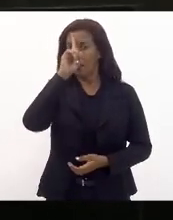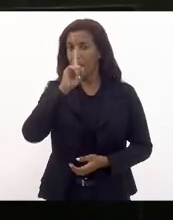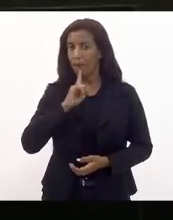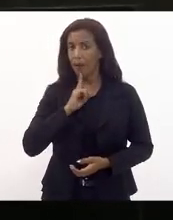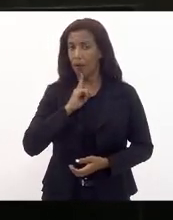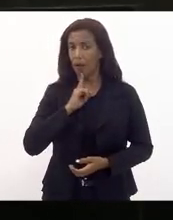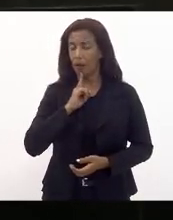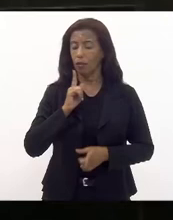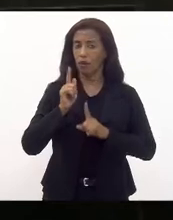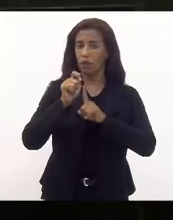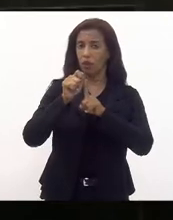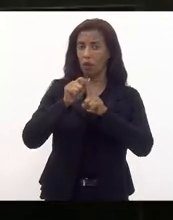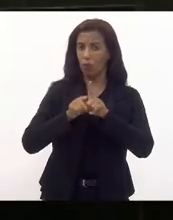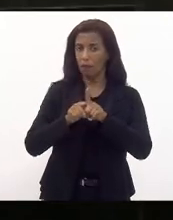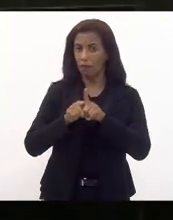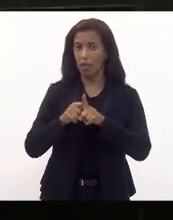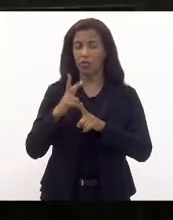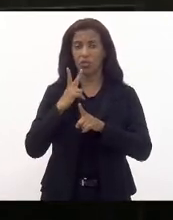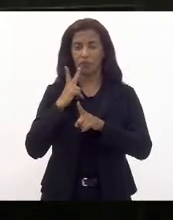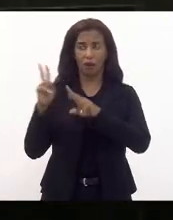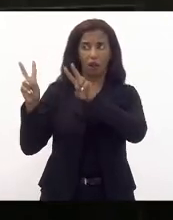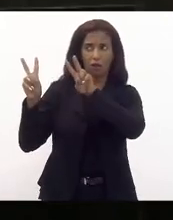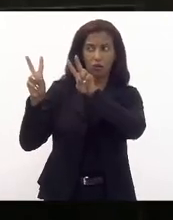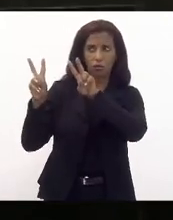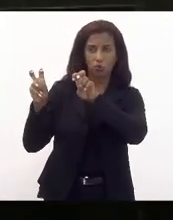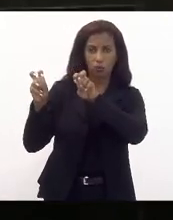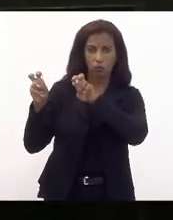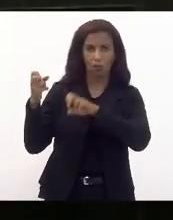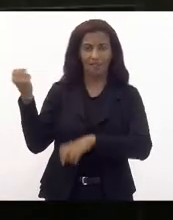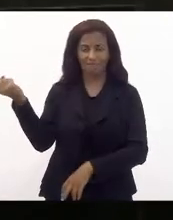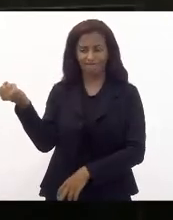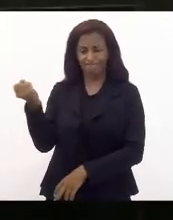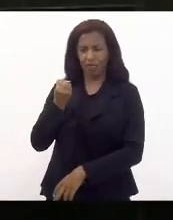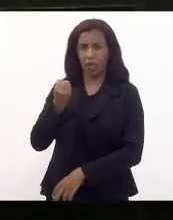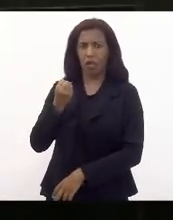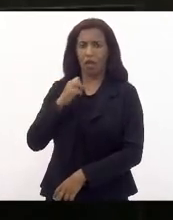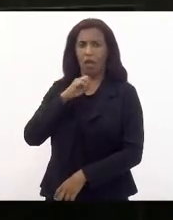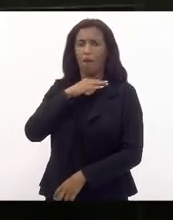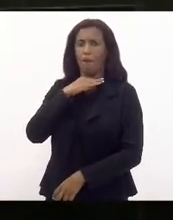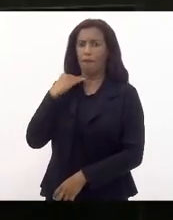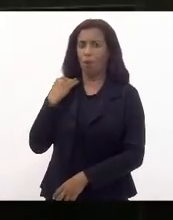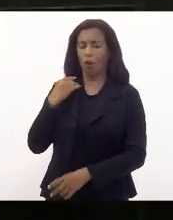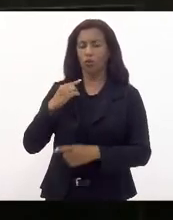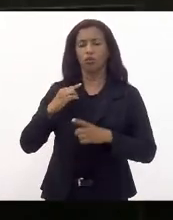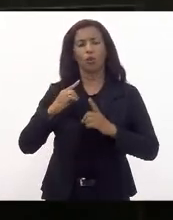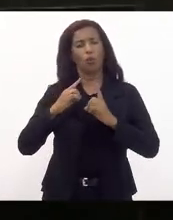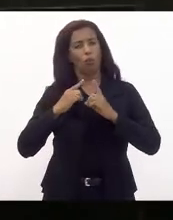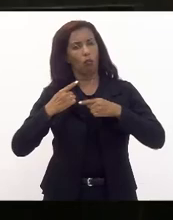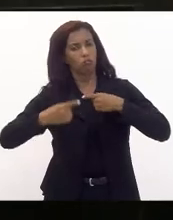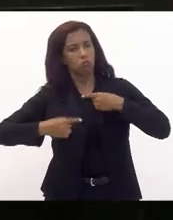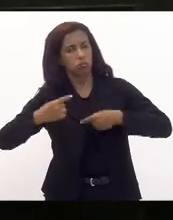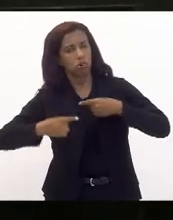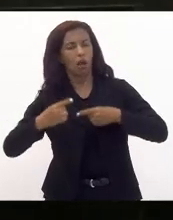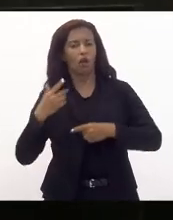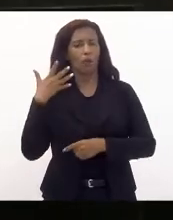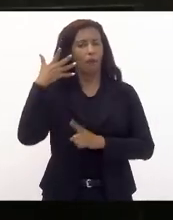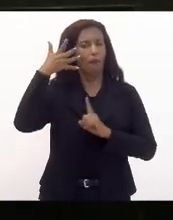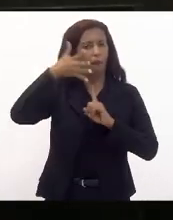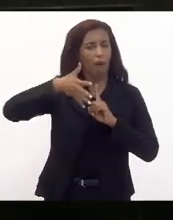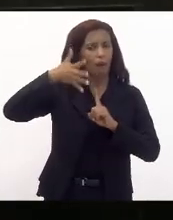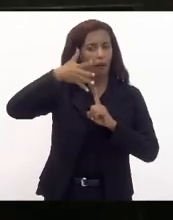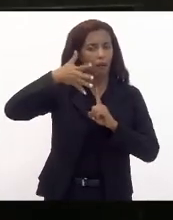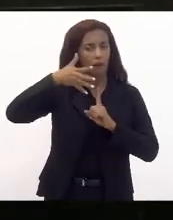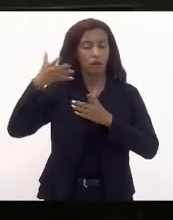mês que se debate muito esse tema esse assunto que se fala sobre suicídio com debates palestra